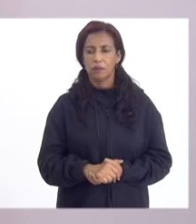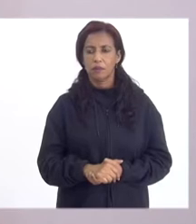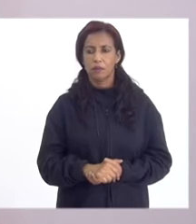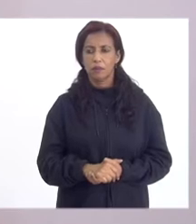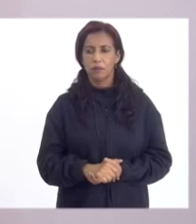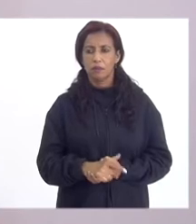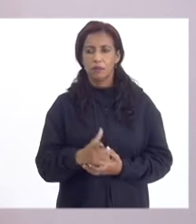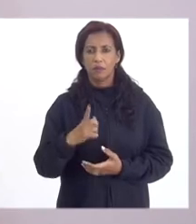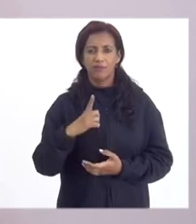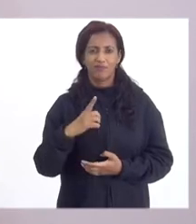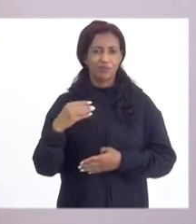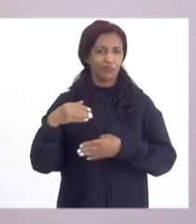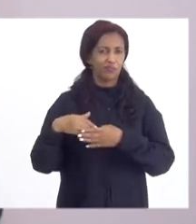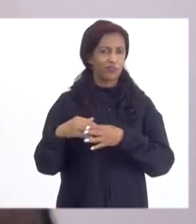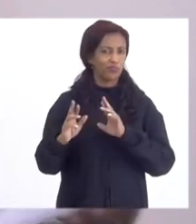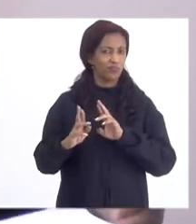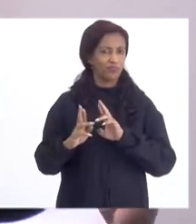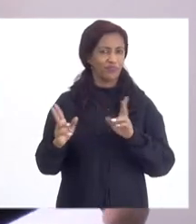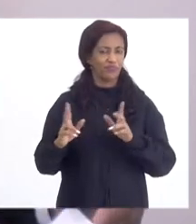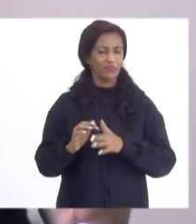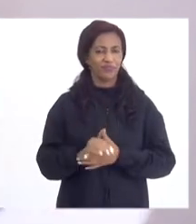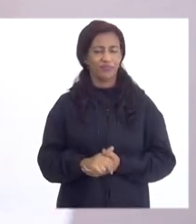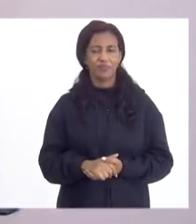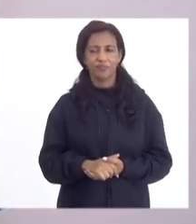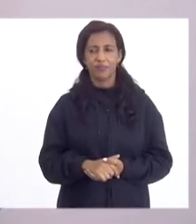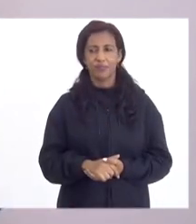Eu tenho um voto divergente aqui.